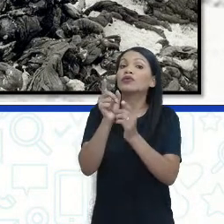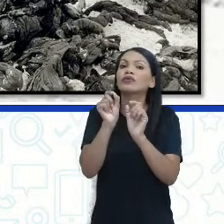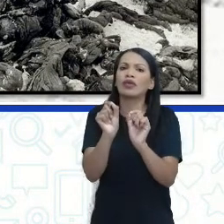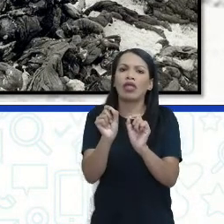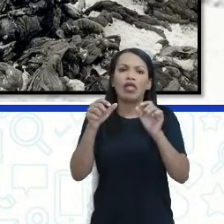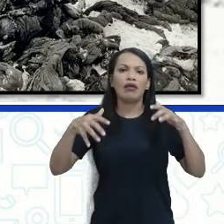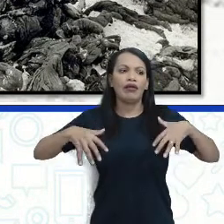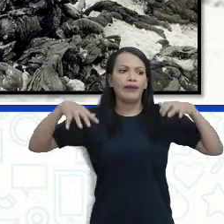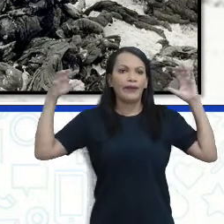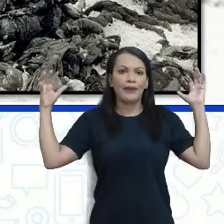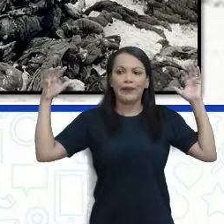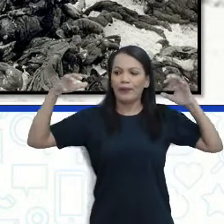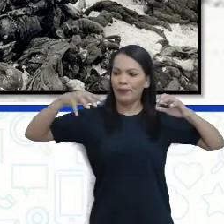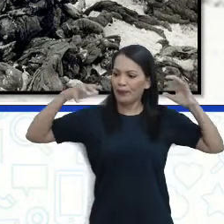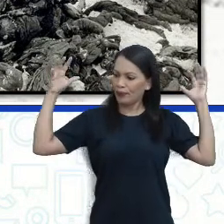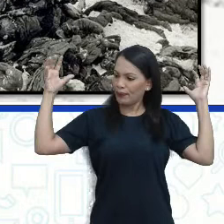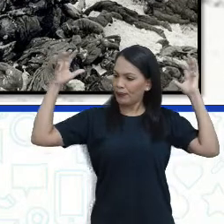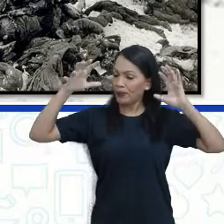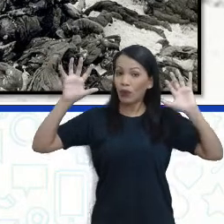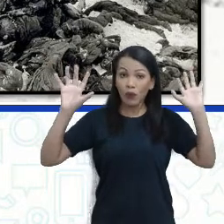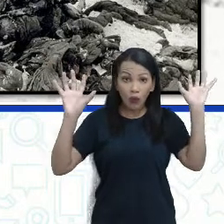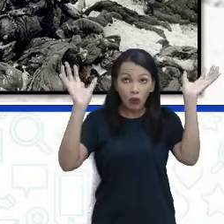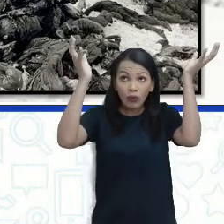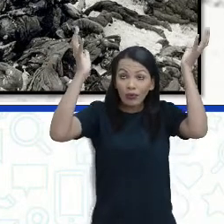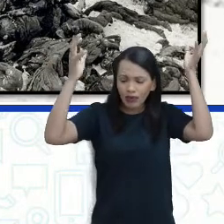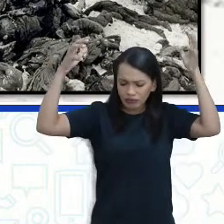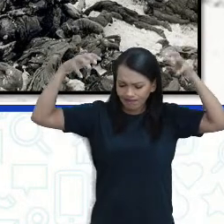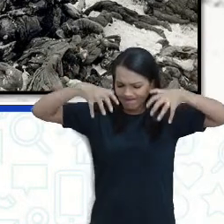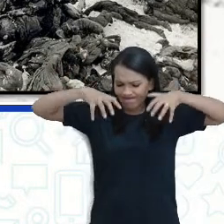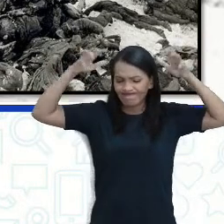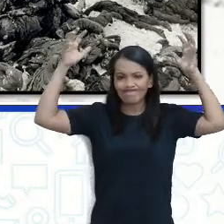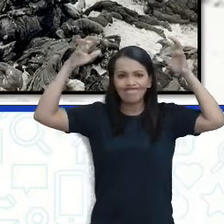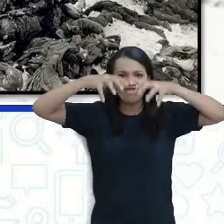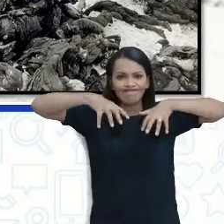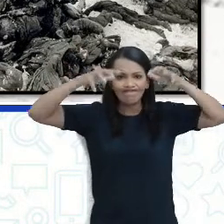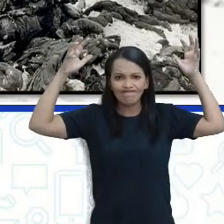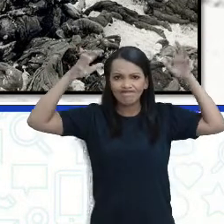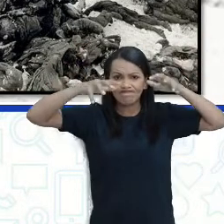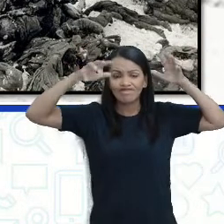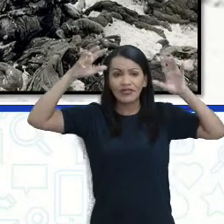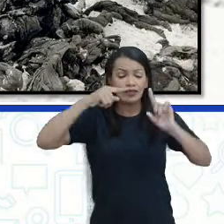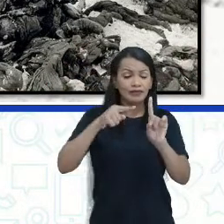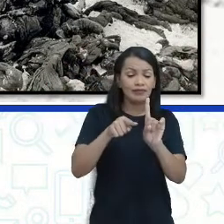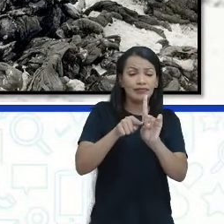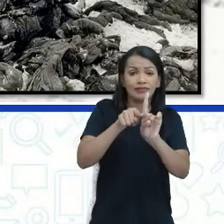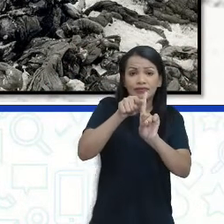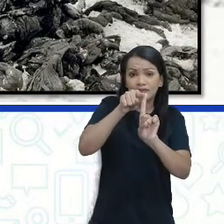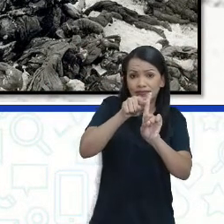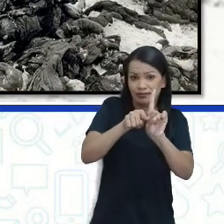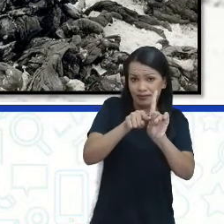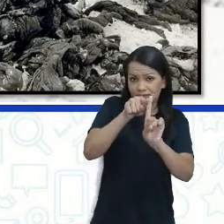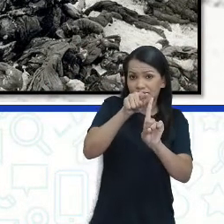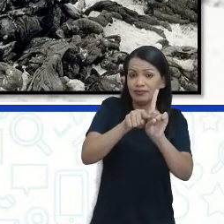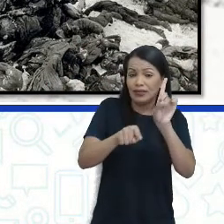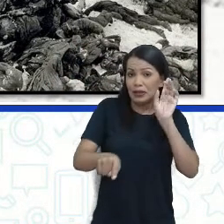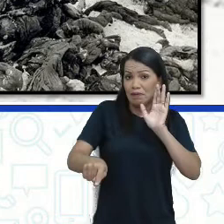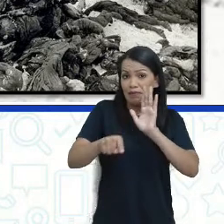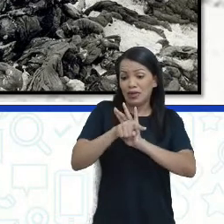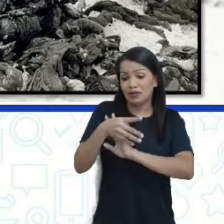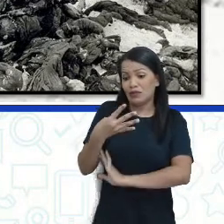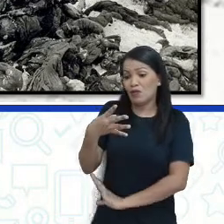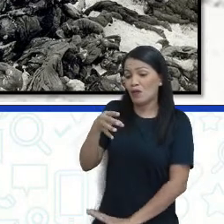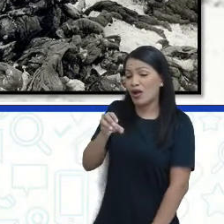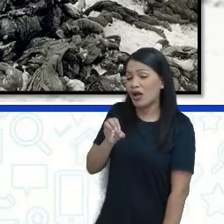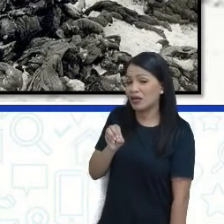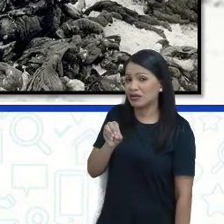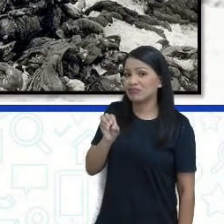inverno, vem um rigoroso inverno com temperaturas, né, que chegam a menos 40 graus Celsius.